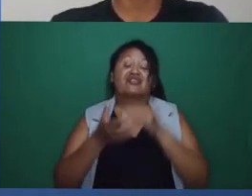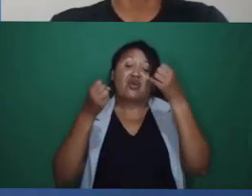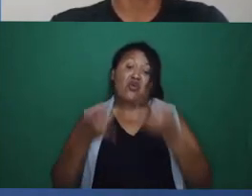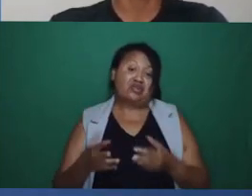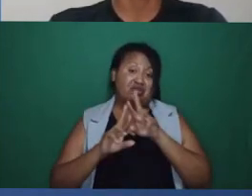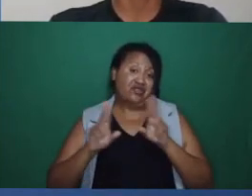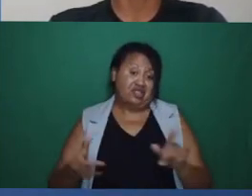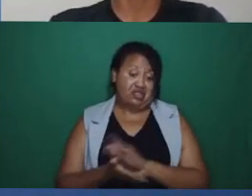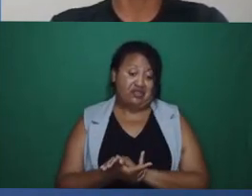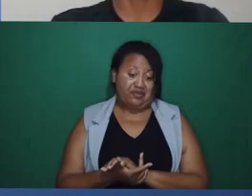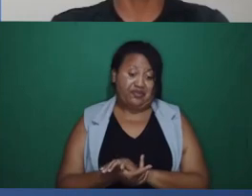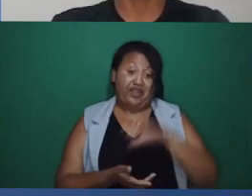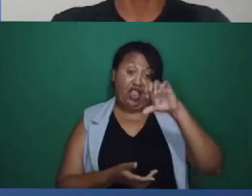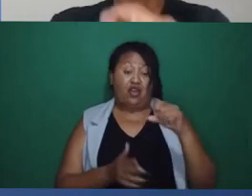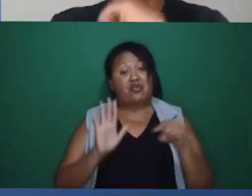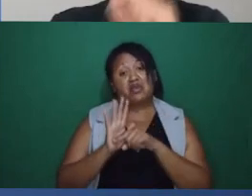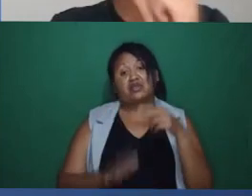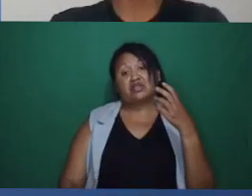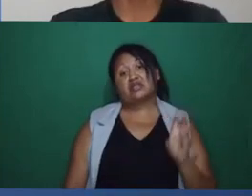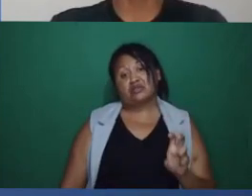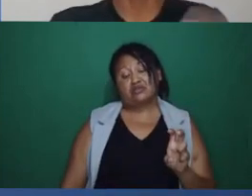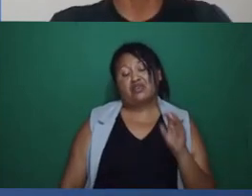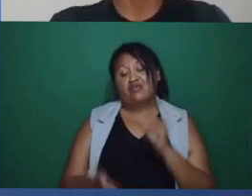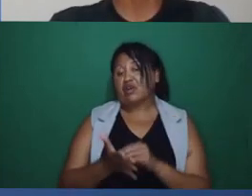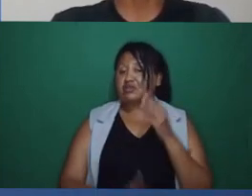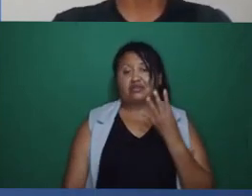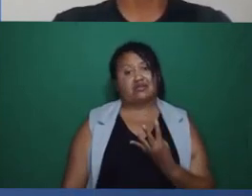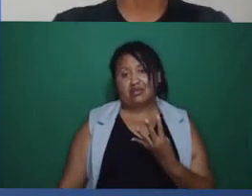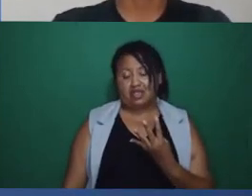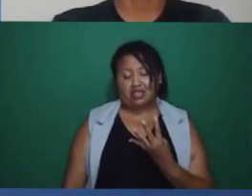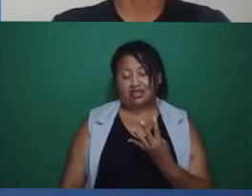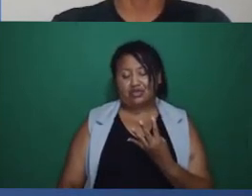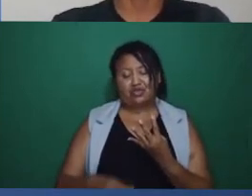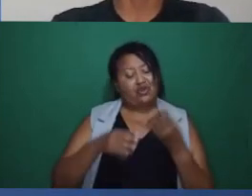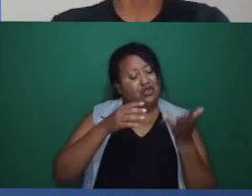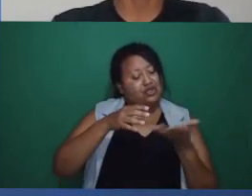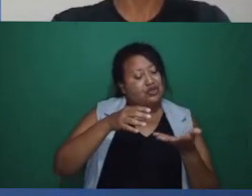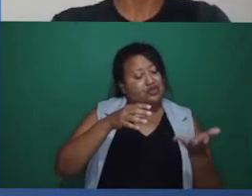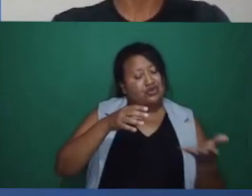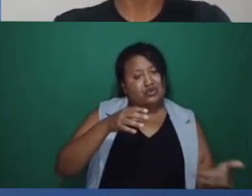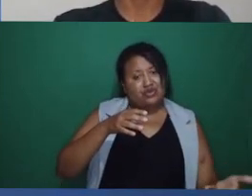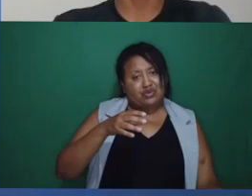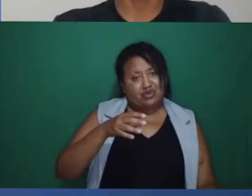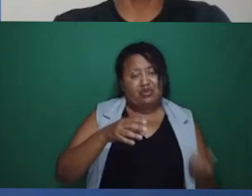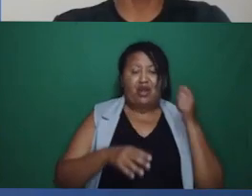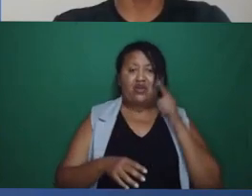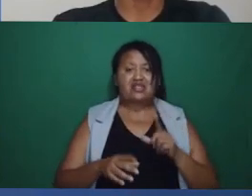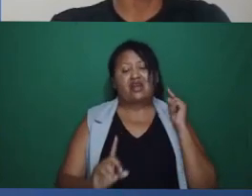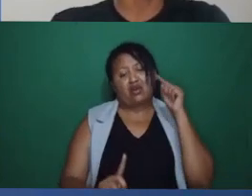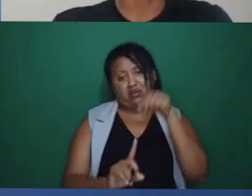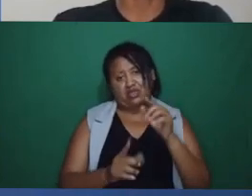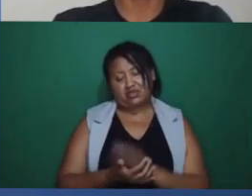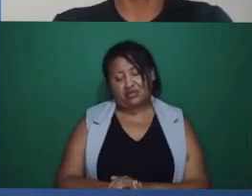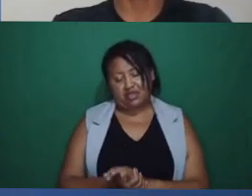ralos 9 - 5 faltam apenas quatro ralos para ele atingir o seu objetivo